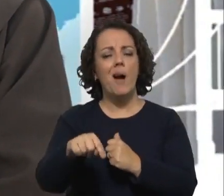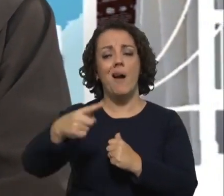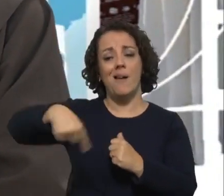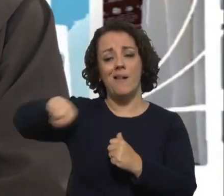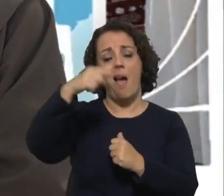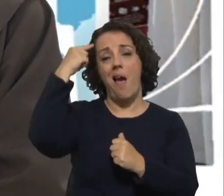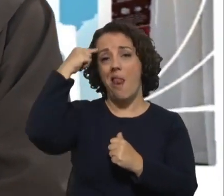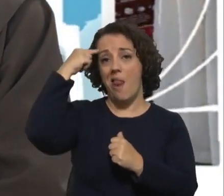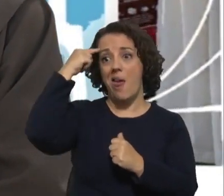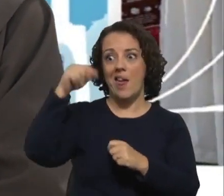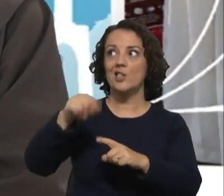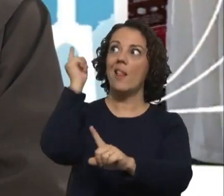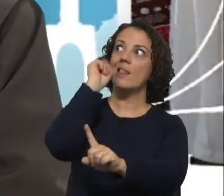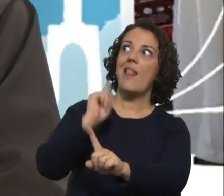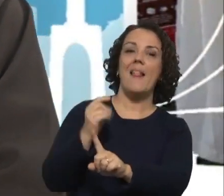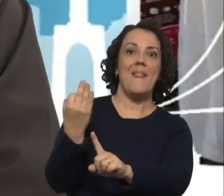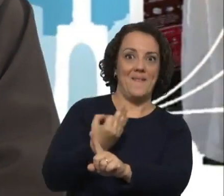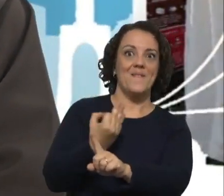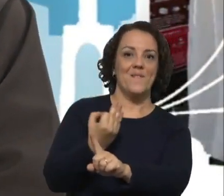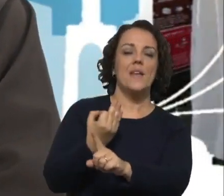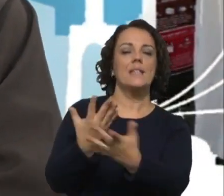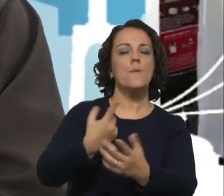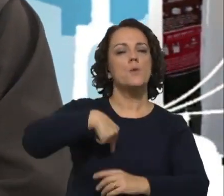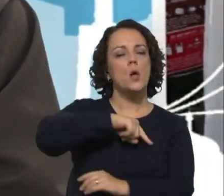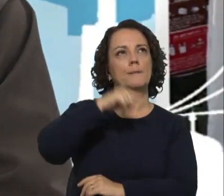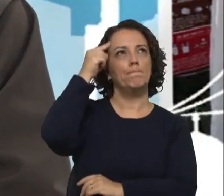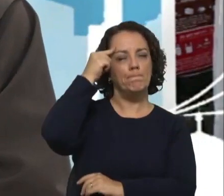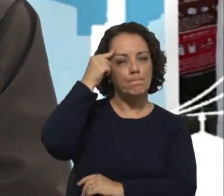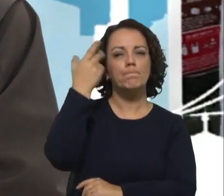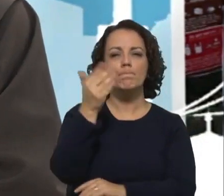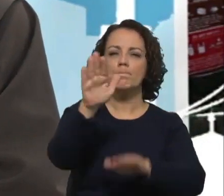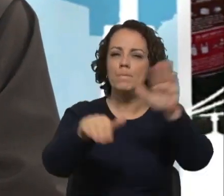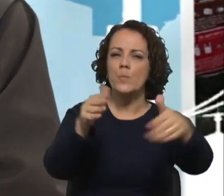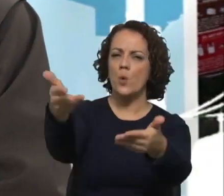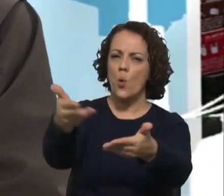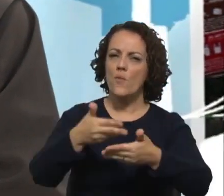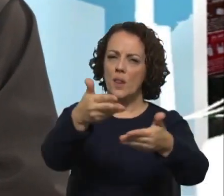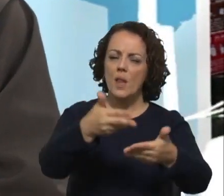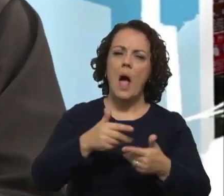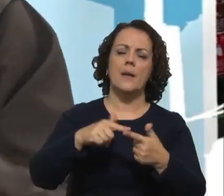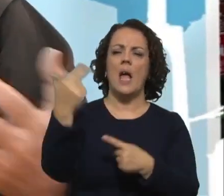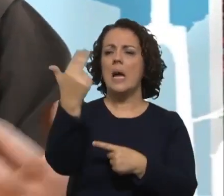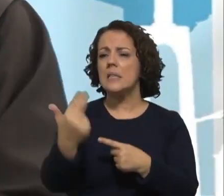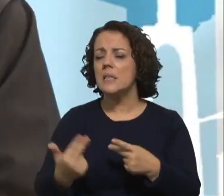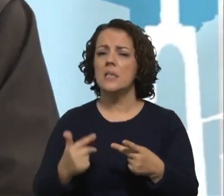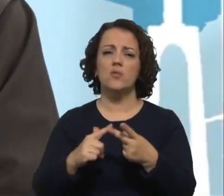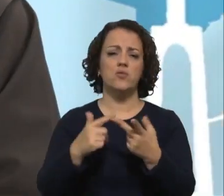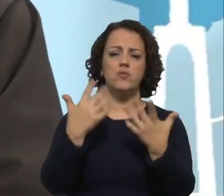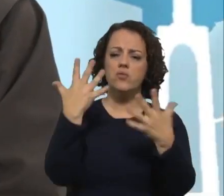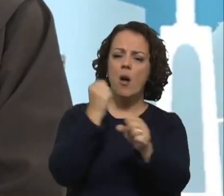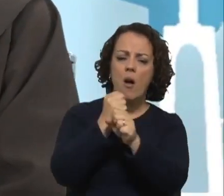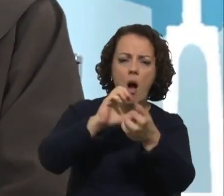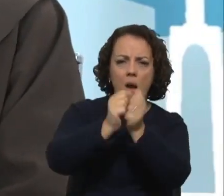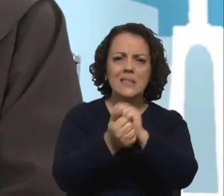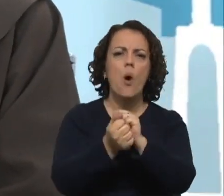este acontecimento, esta data, nós pensamos convidar todos os artistas, artesãos de várias expressões